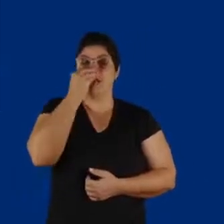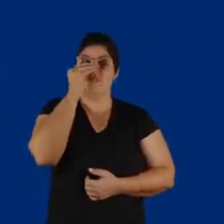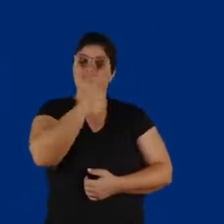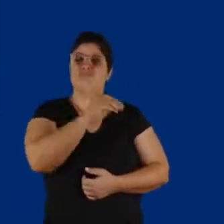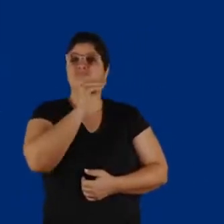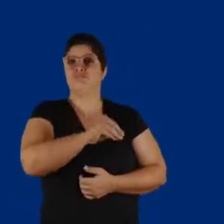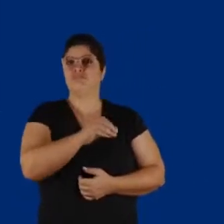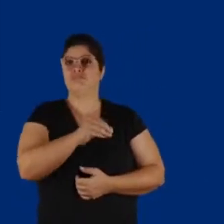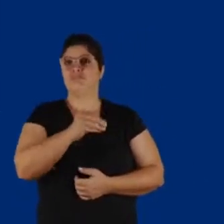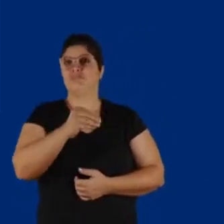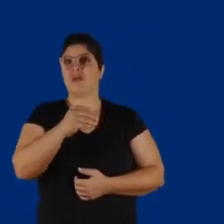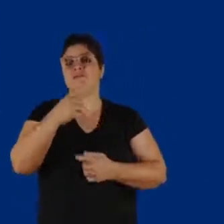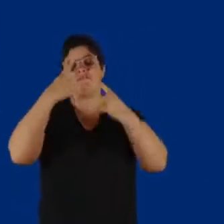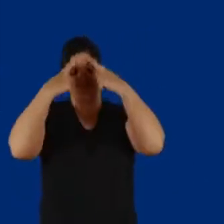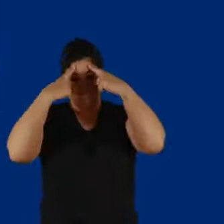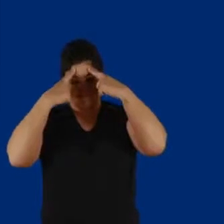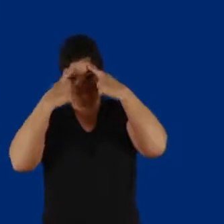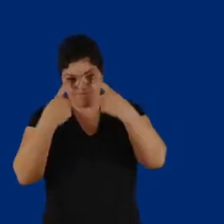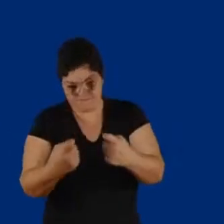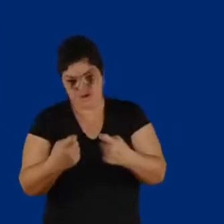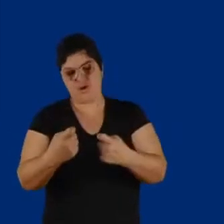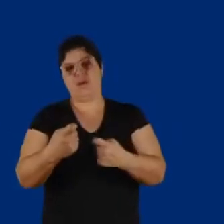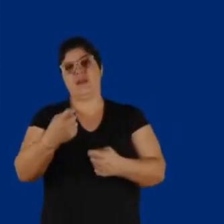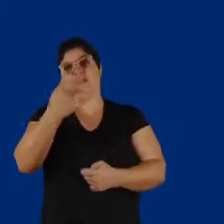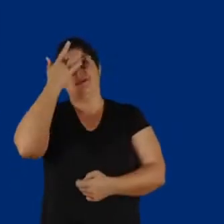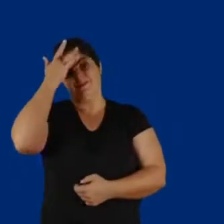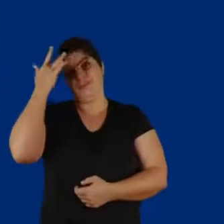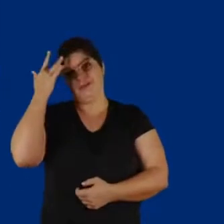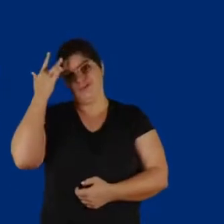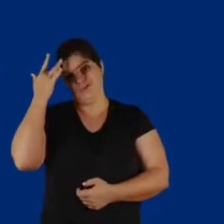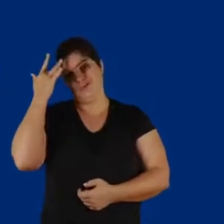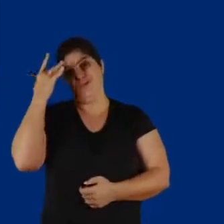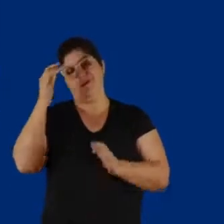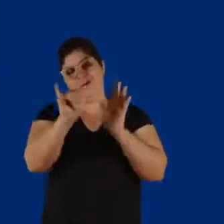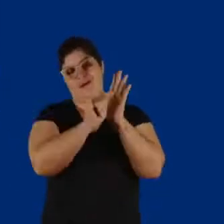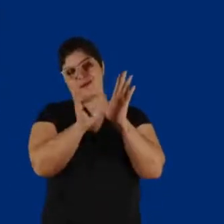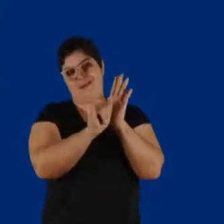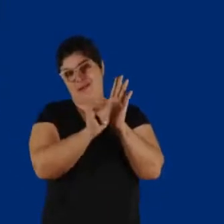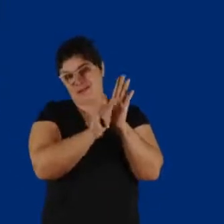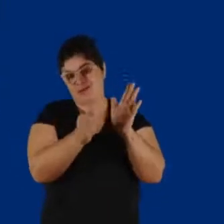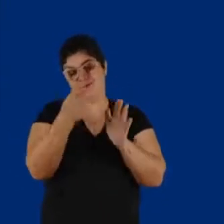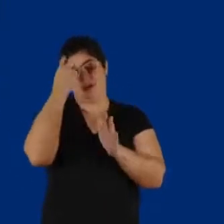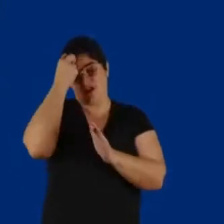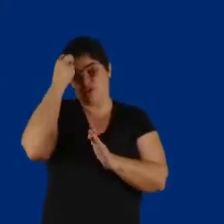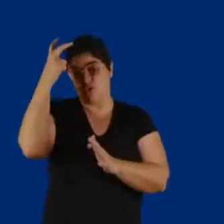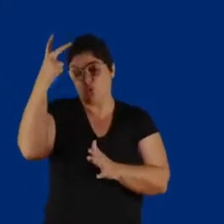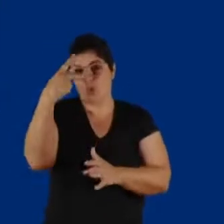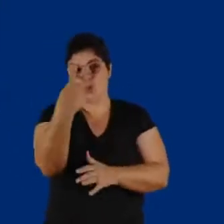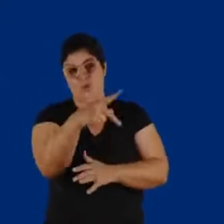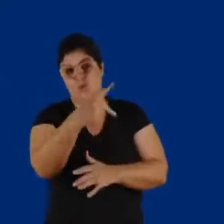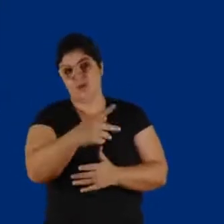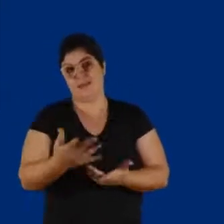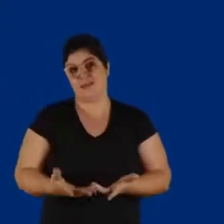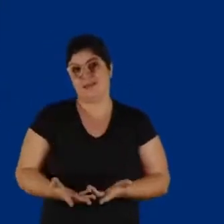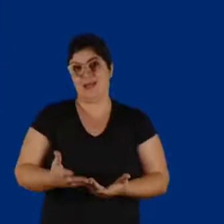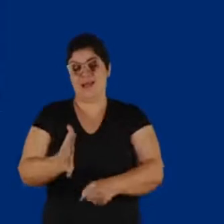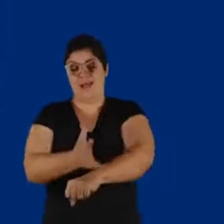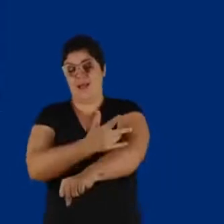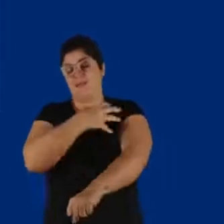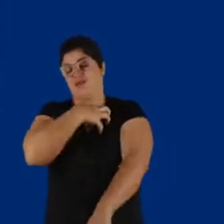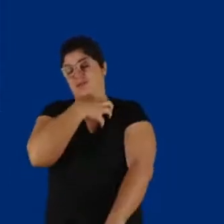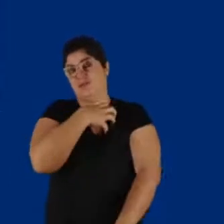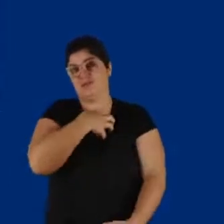violentando o seu paciente do ponto de vista da identidade, do ponto de vista da cultura, né? Do ponto de vista das